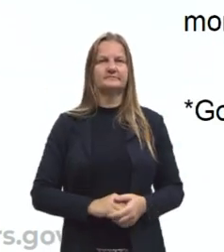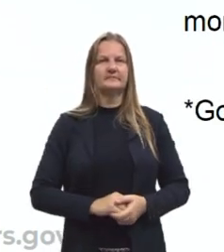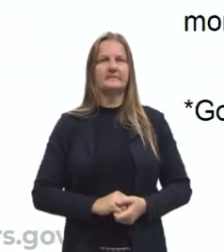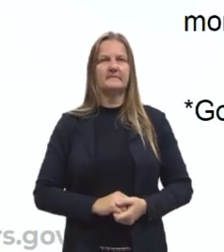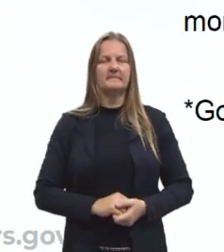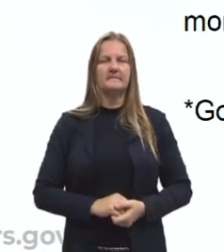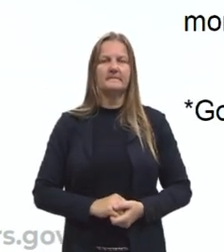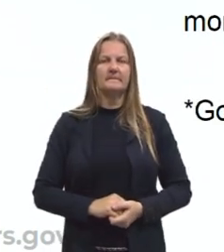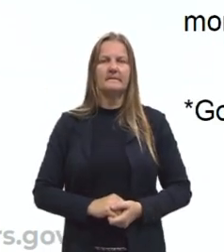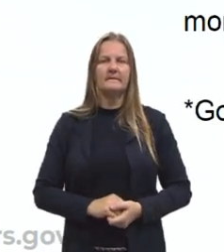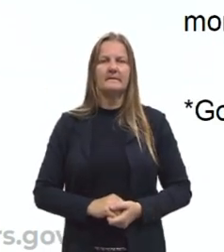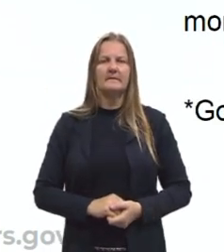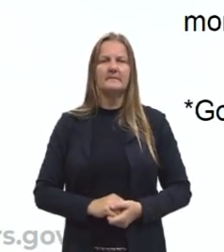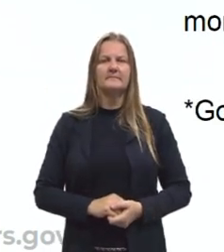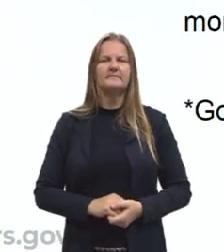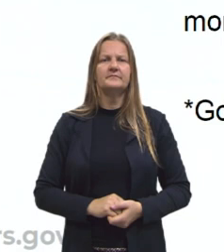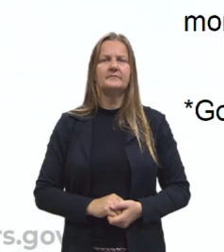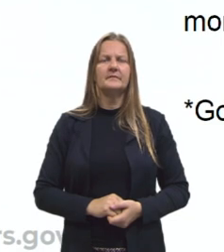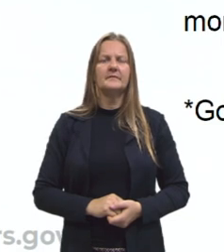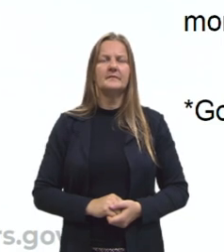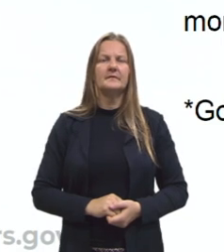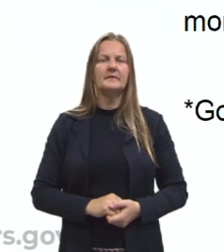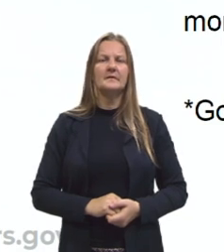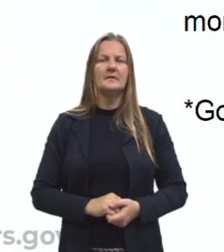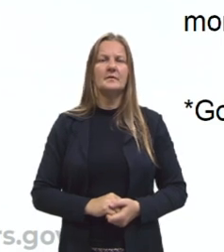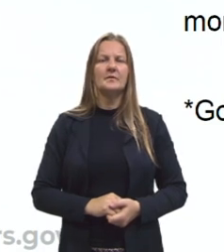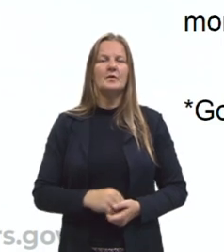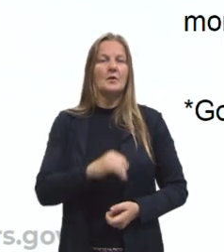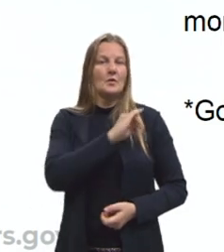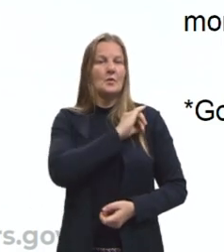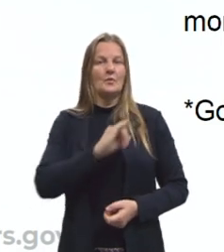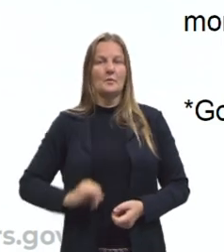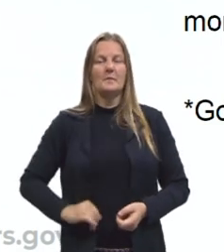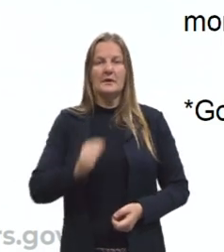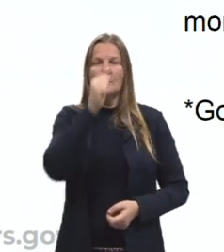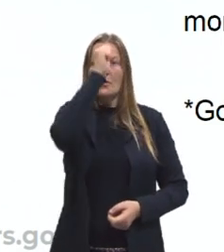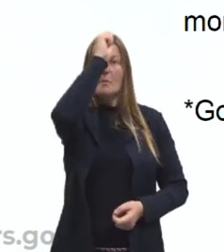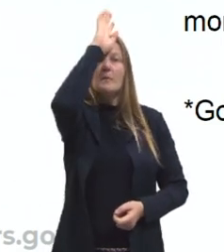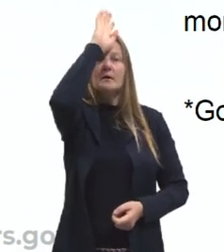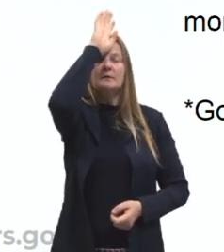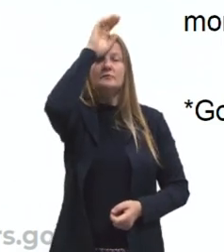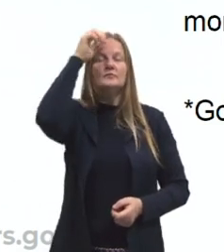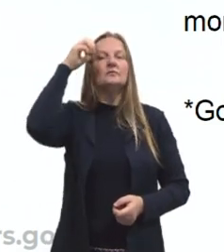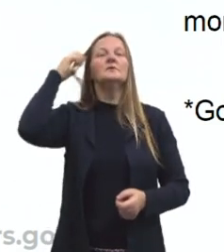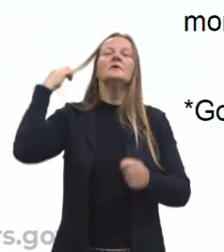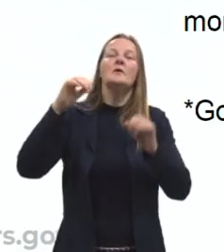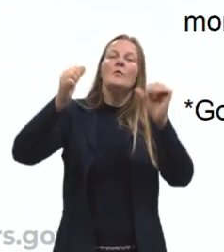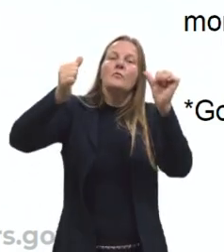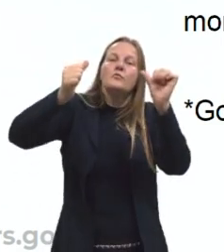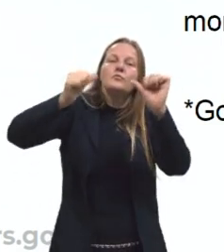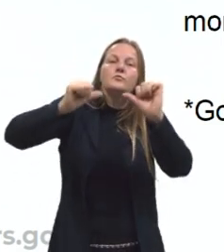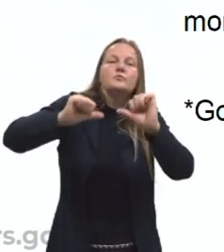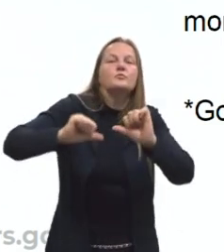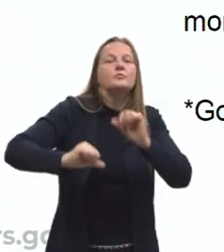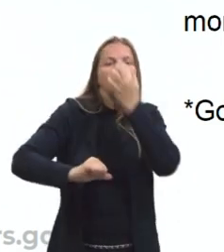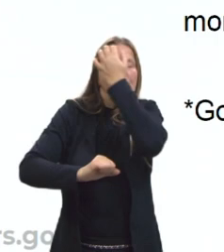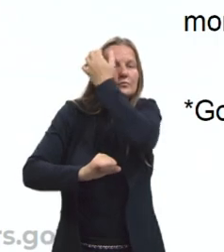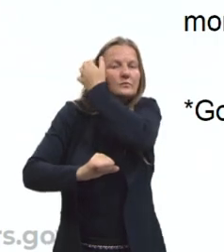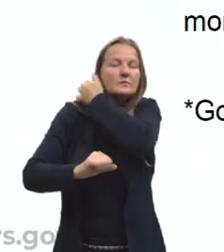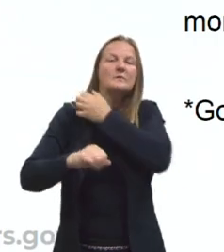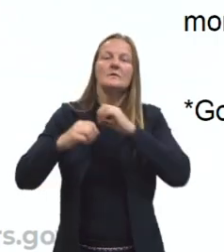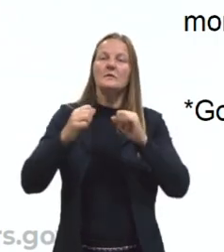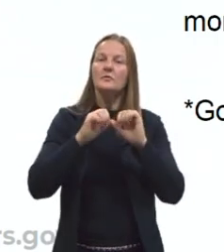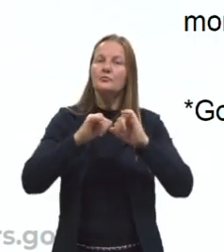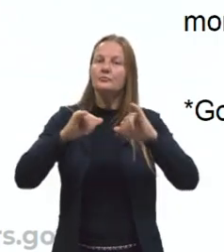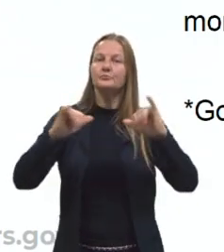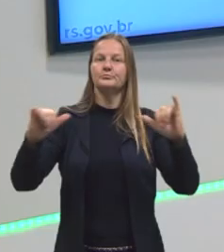é a questão daqui a queda do império romano né então favorece a expansão do